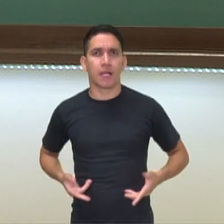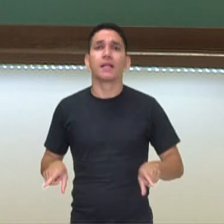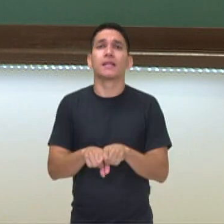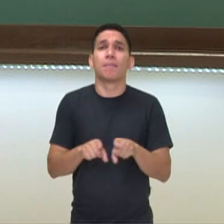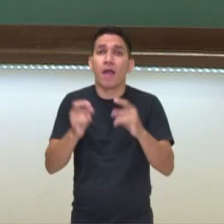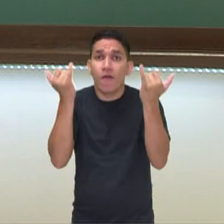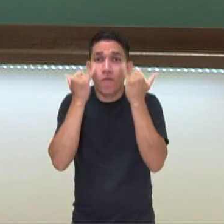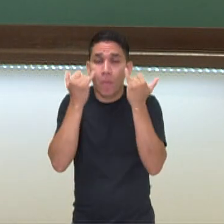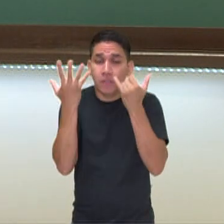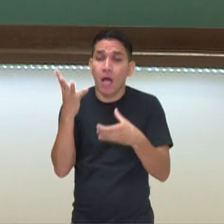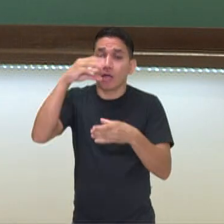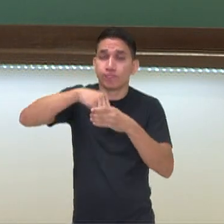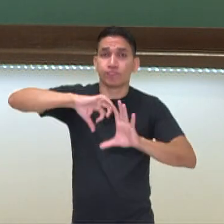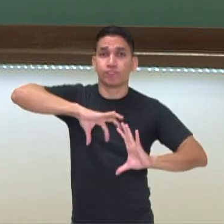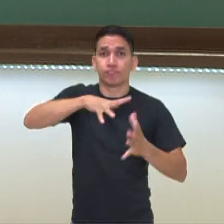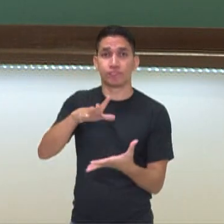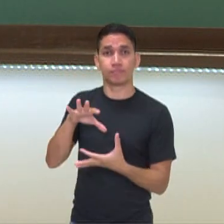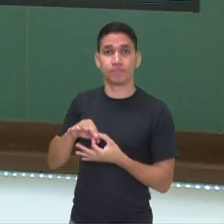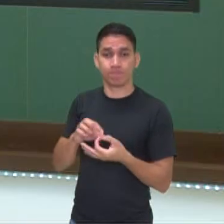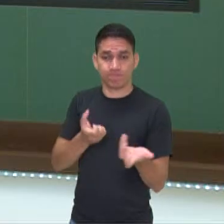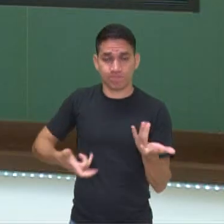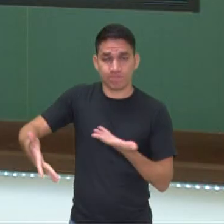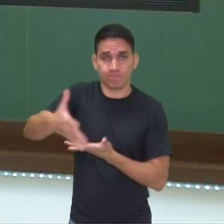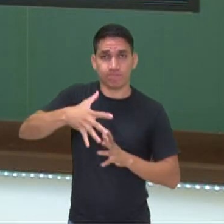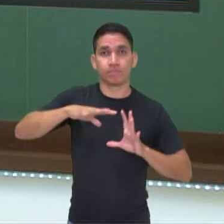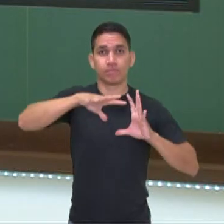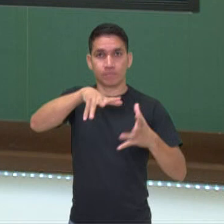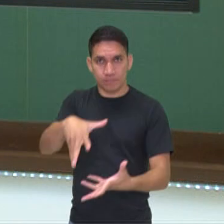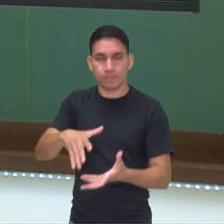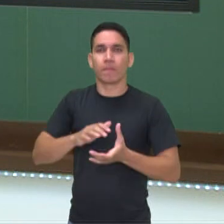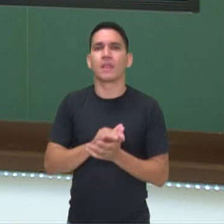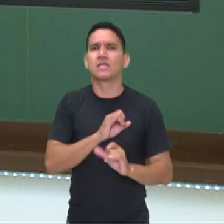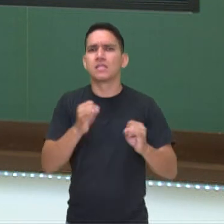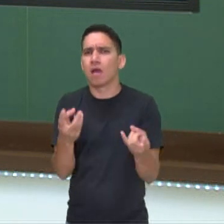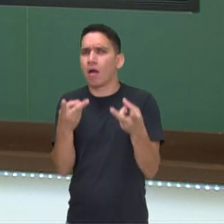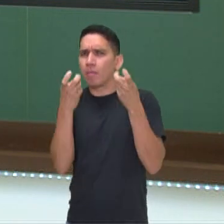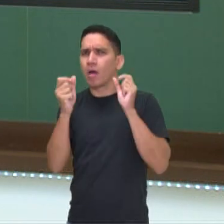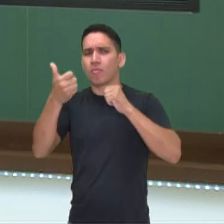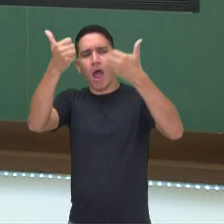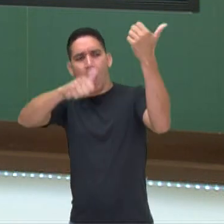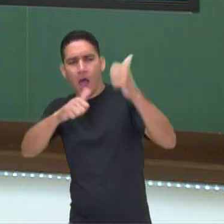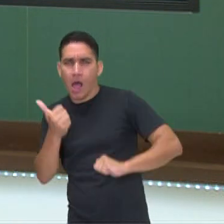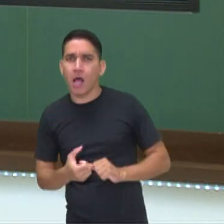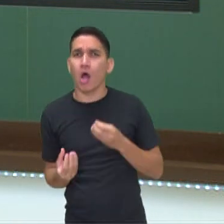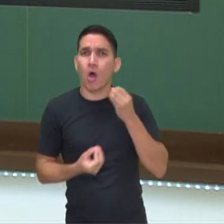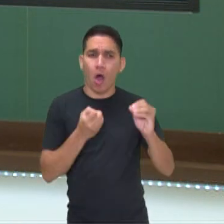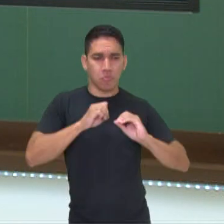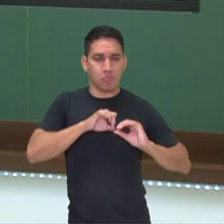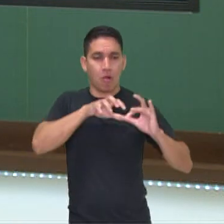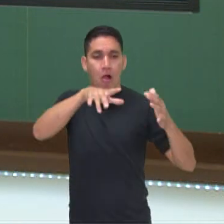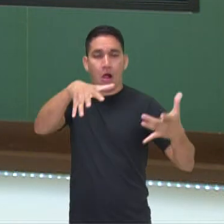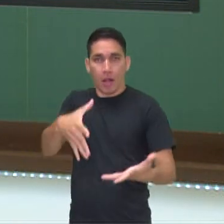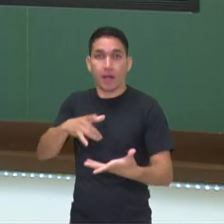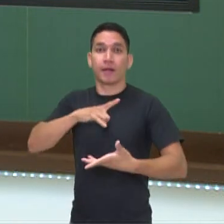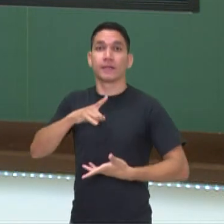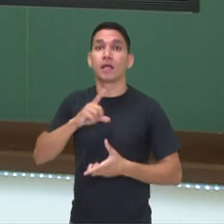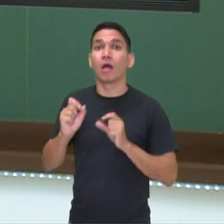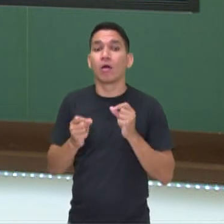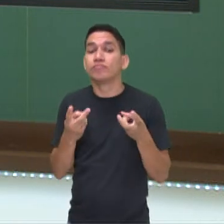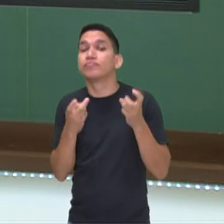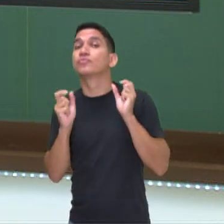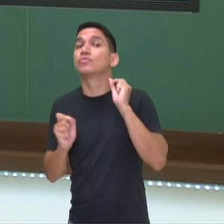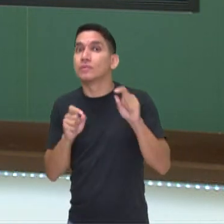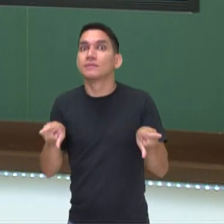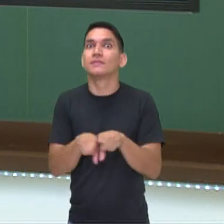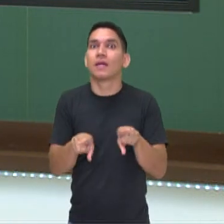no mundo globalizado. Se a gente perceber, a gente conseguir analisar essa circulação no mundo global, a gente vai perceber que elas estão